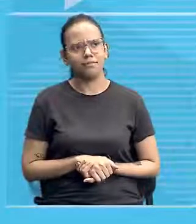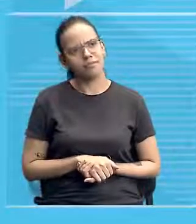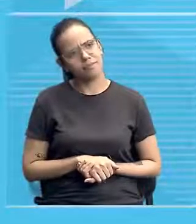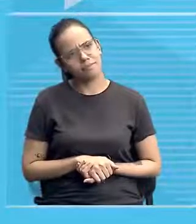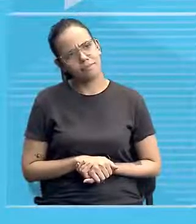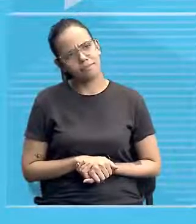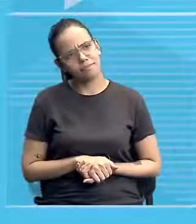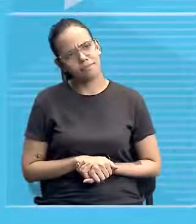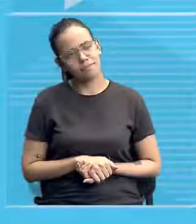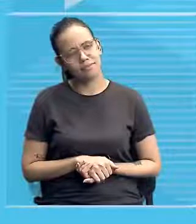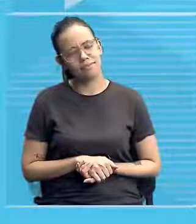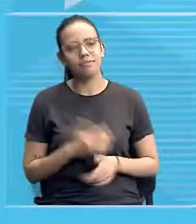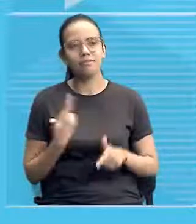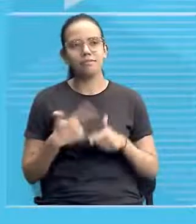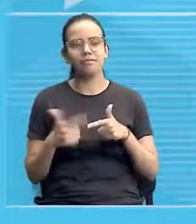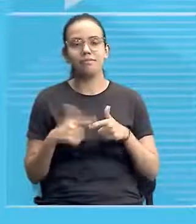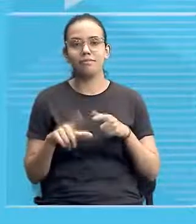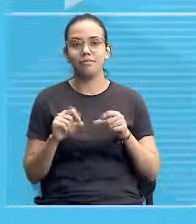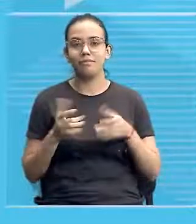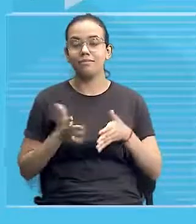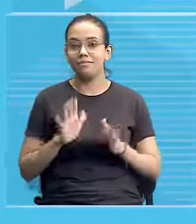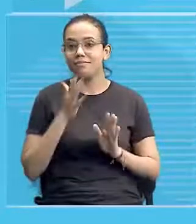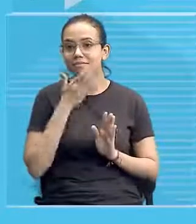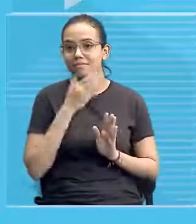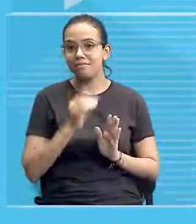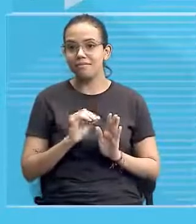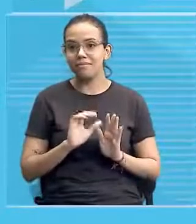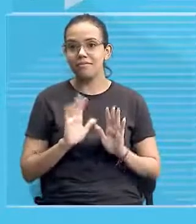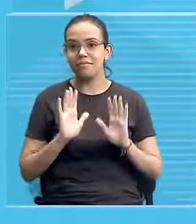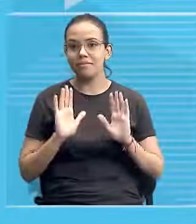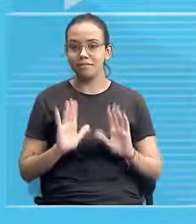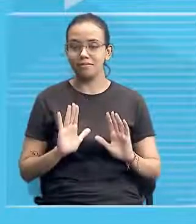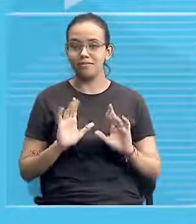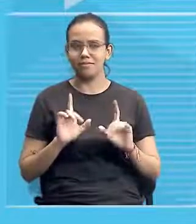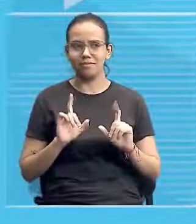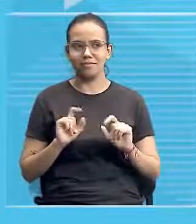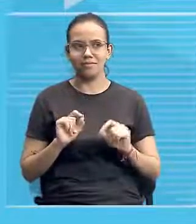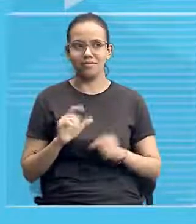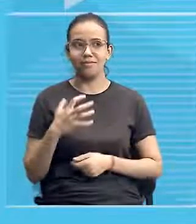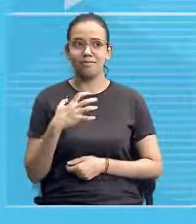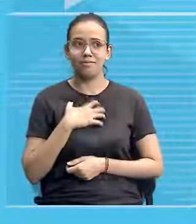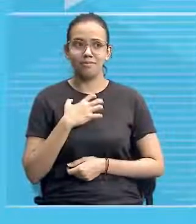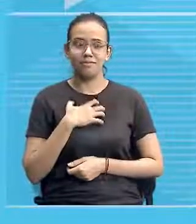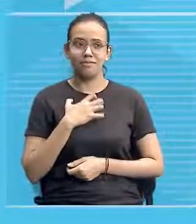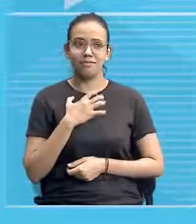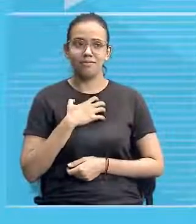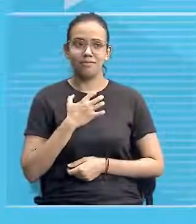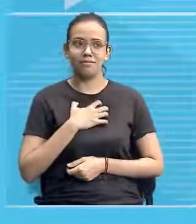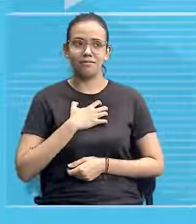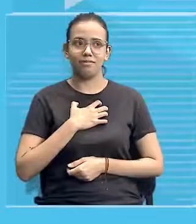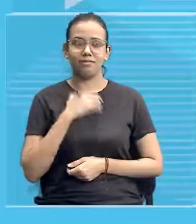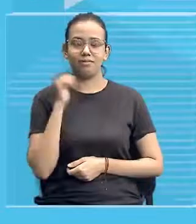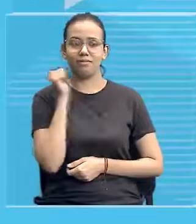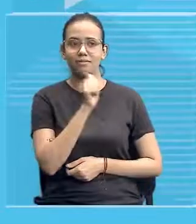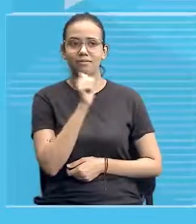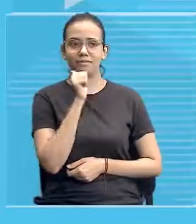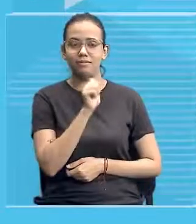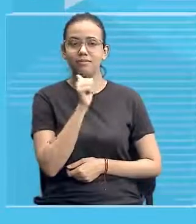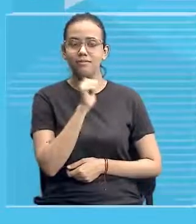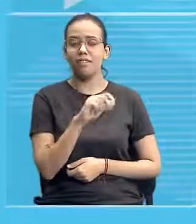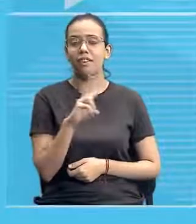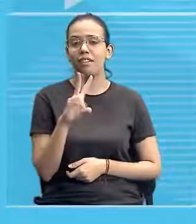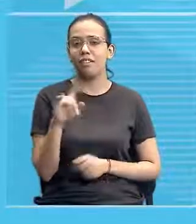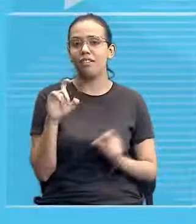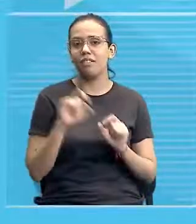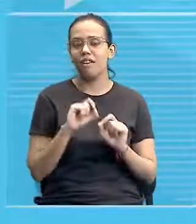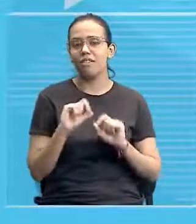assim. Só que você se sente assim. E aí, vai fazer o